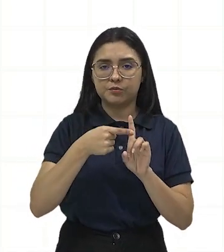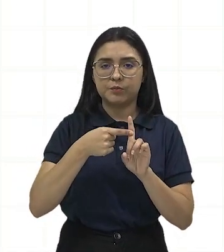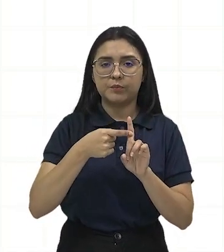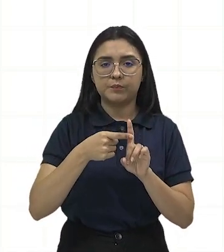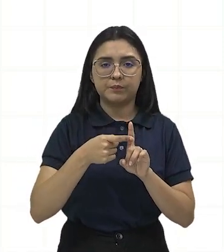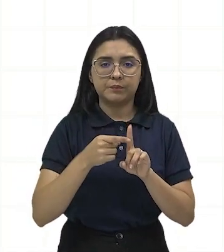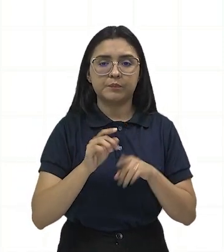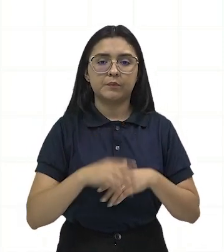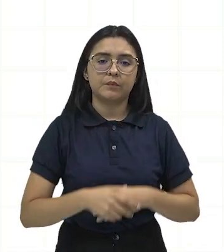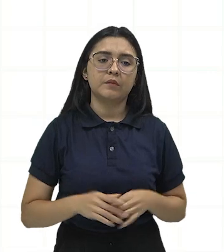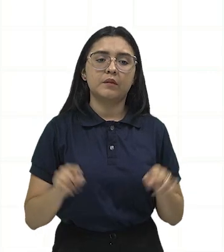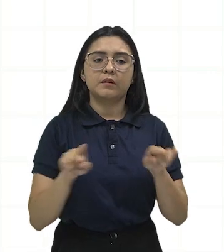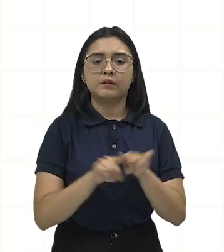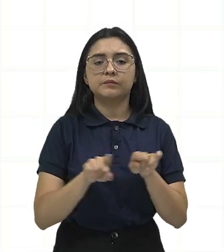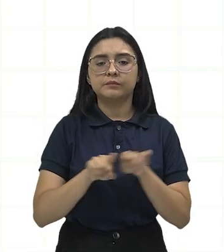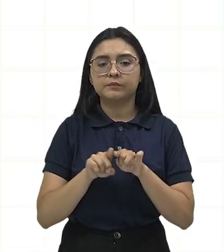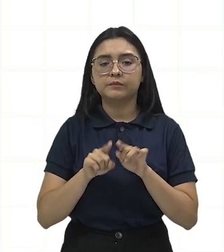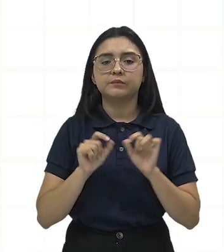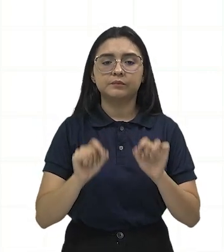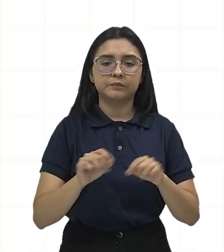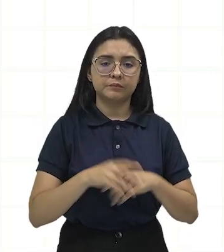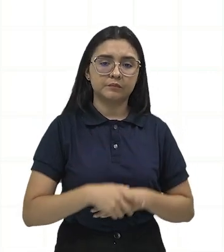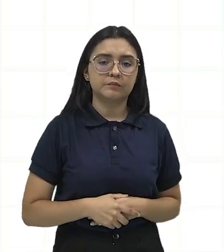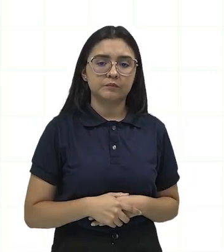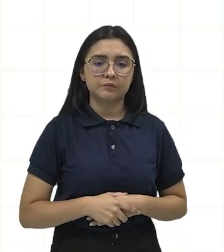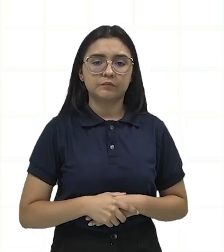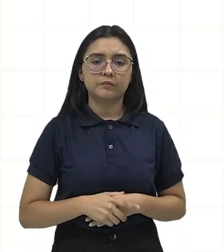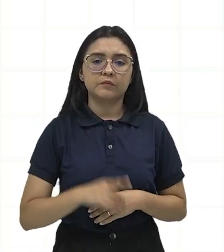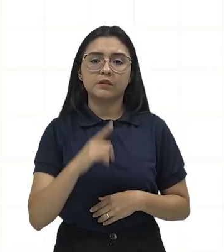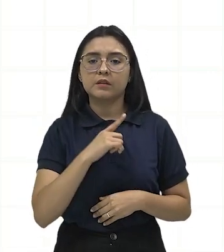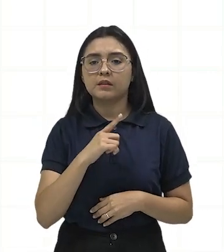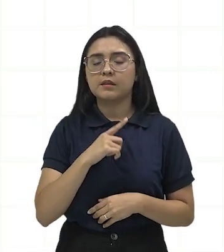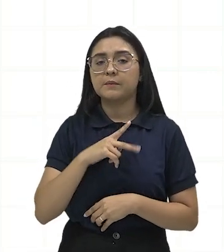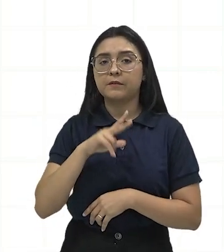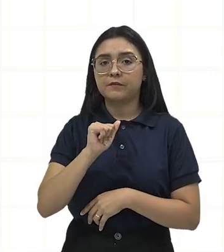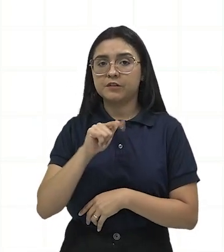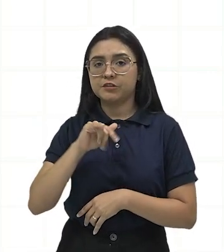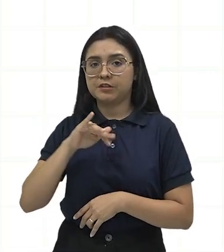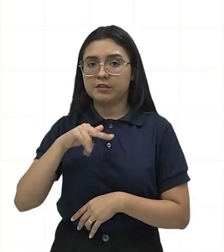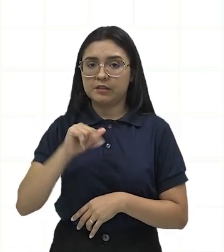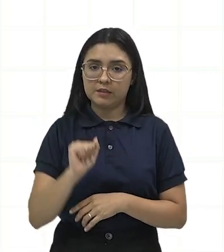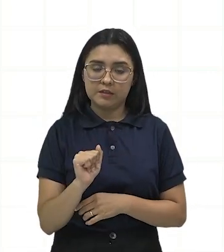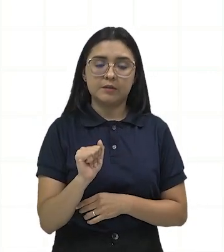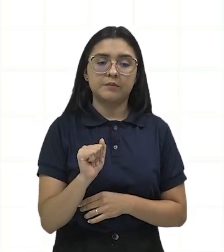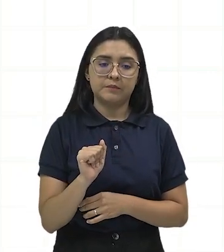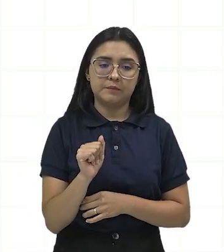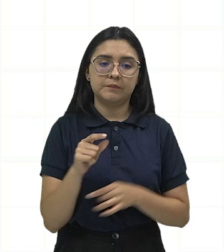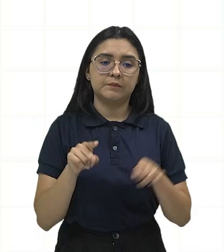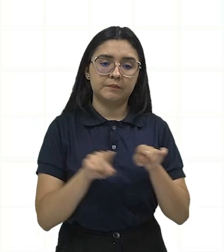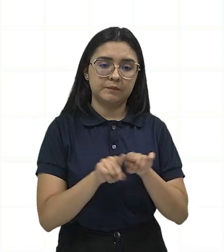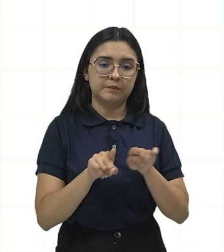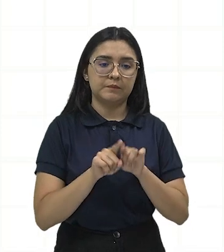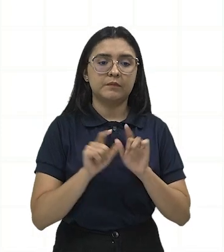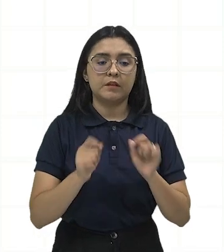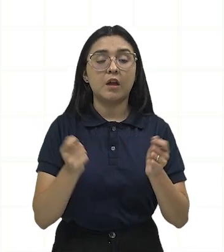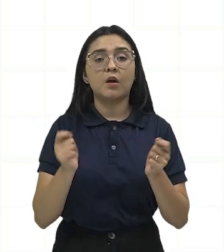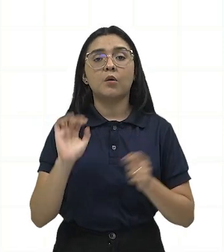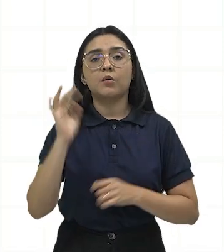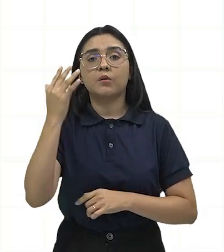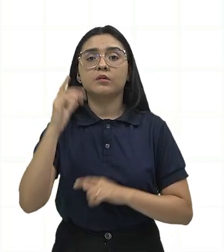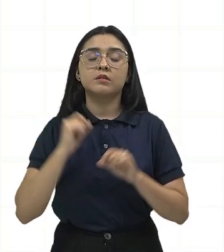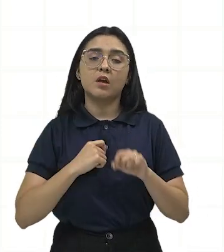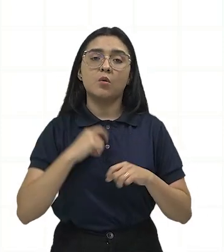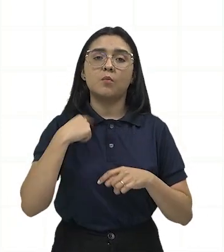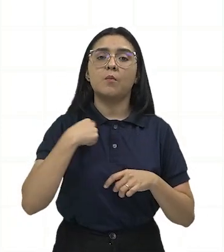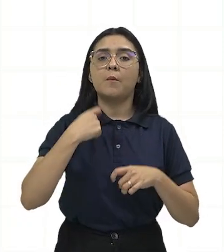E a vagina, que é o órgão muscular com formato de tubo que liga o útero ao meio externo, e é através da vagina que ocorre ali o